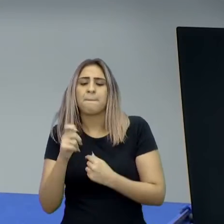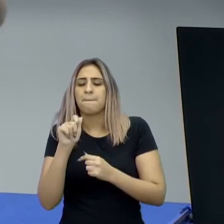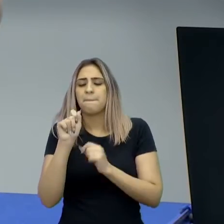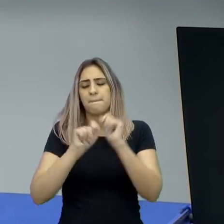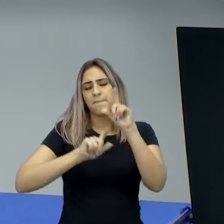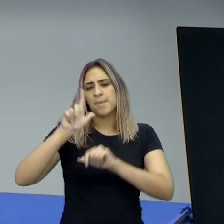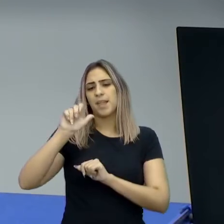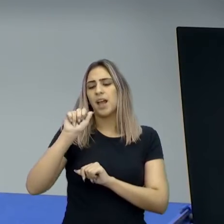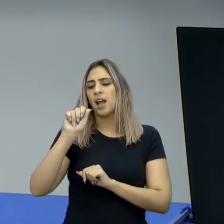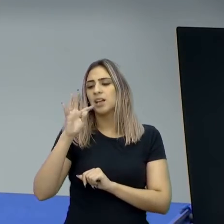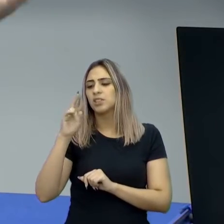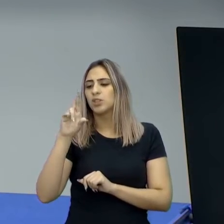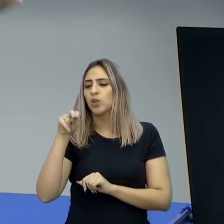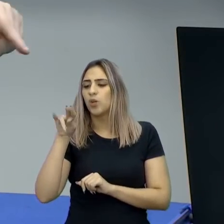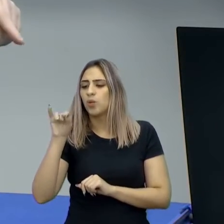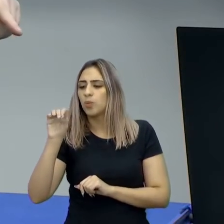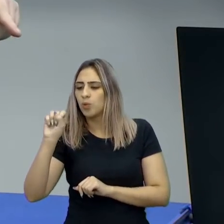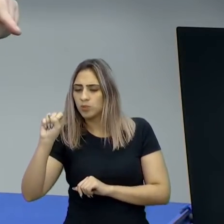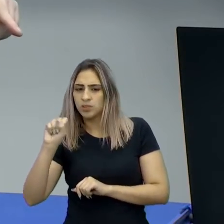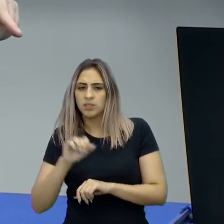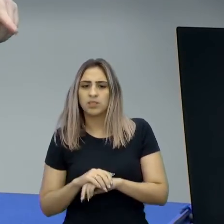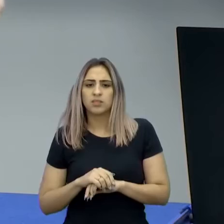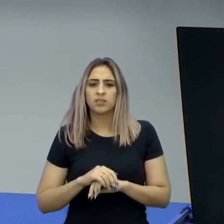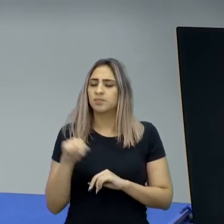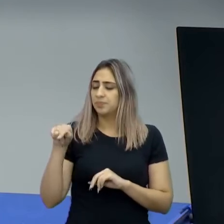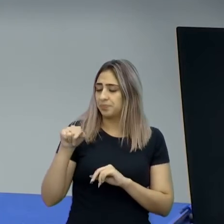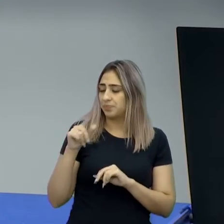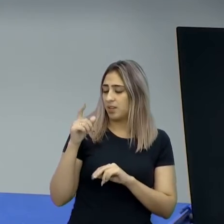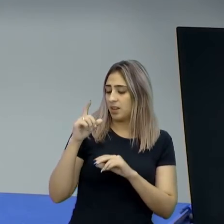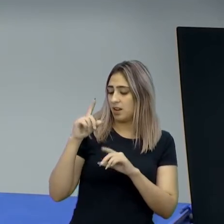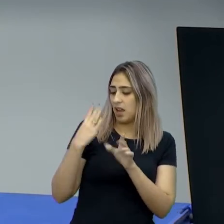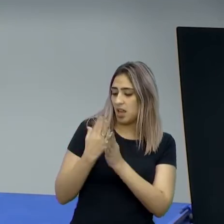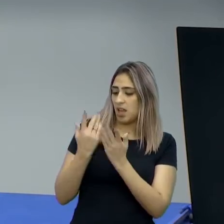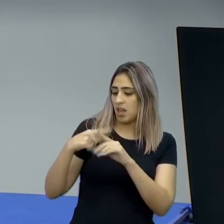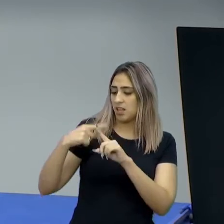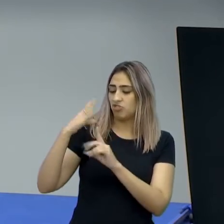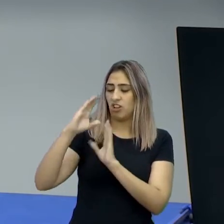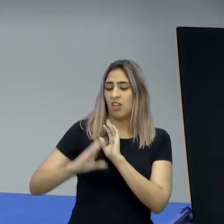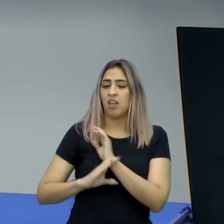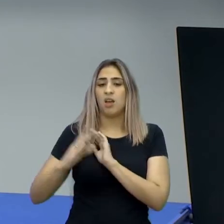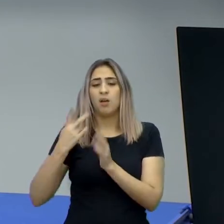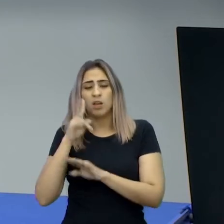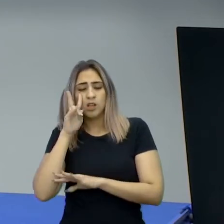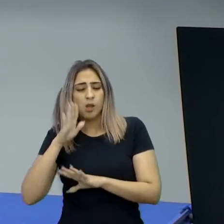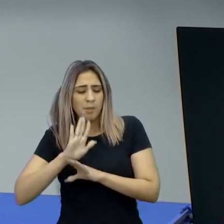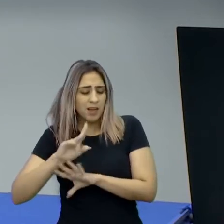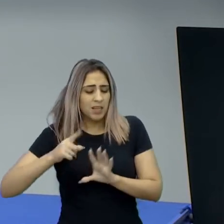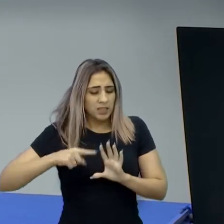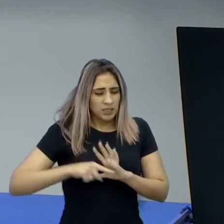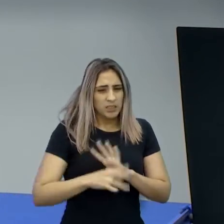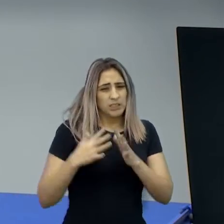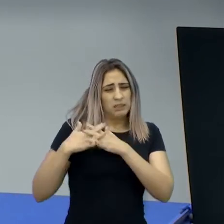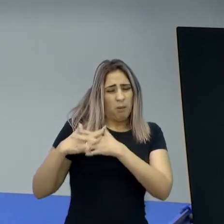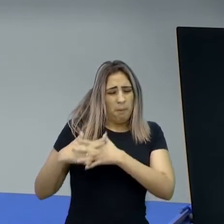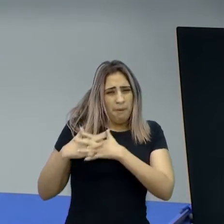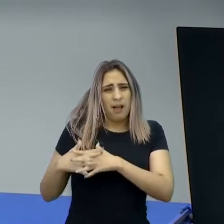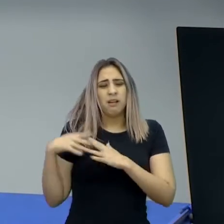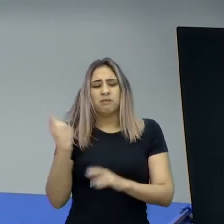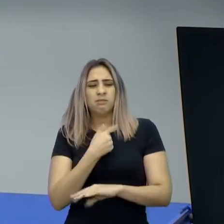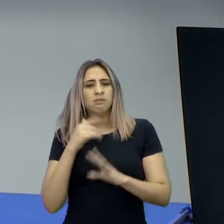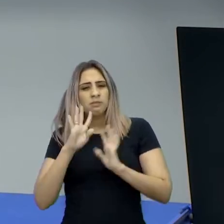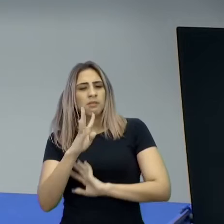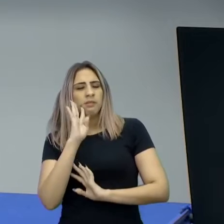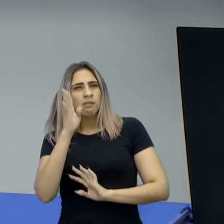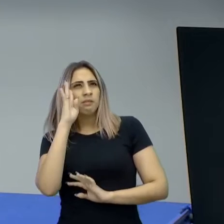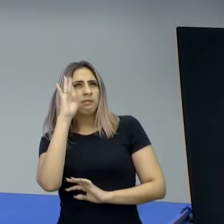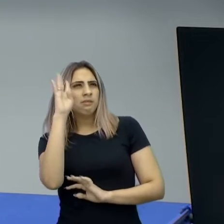astrônomos, os primeiros cientistas, né, e a Igreja Católica. Então, a história ela é muito mais profunda, complexa e entranhada do que a gente